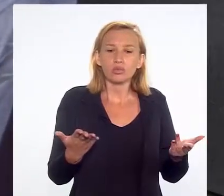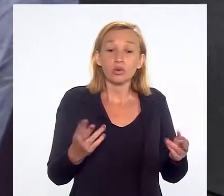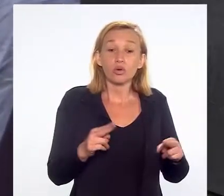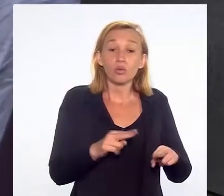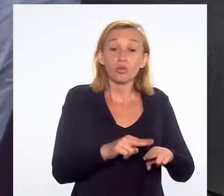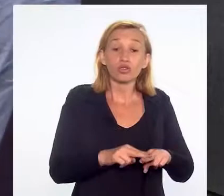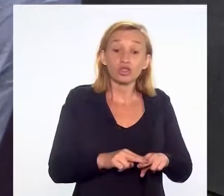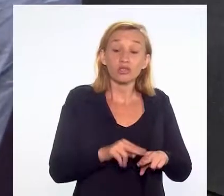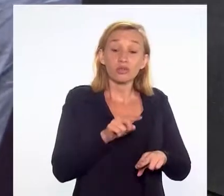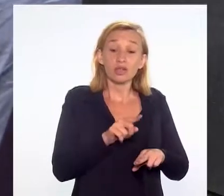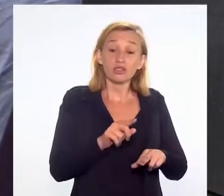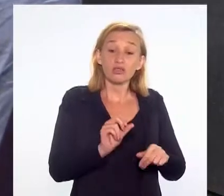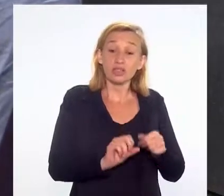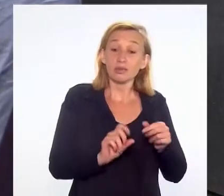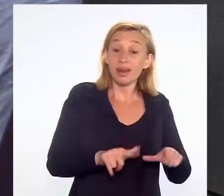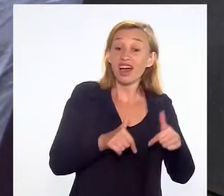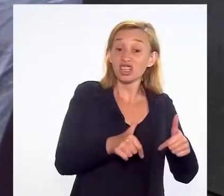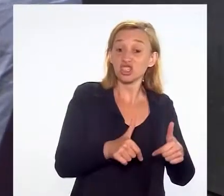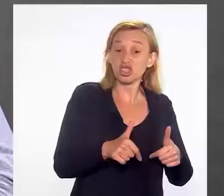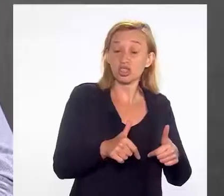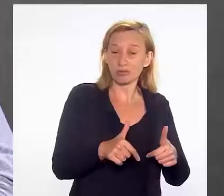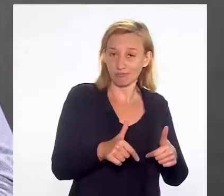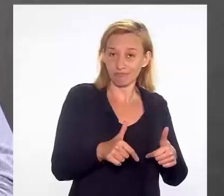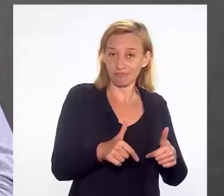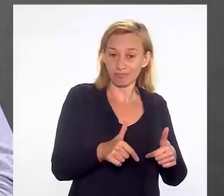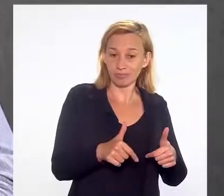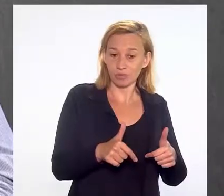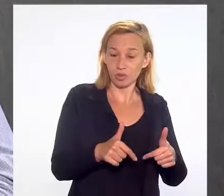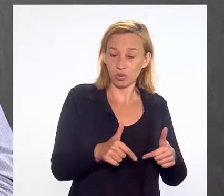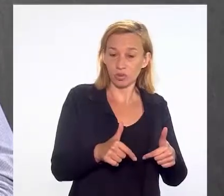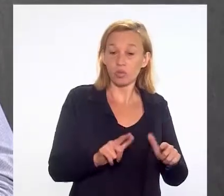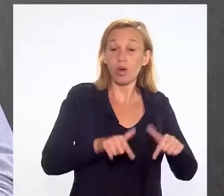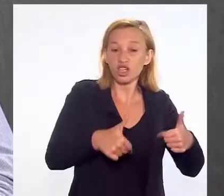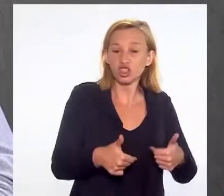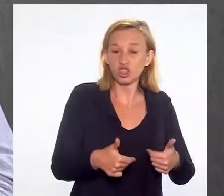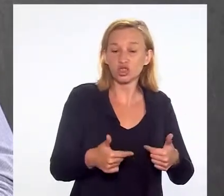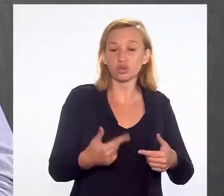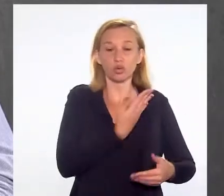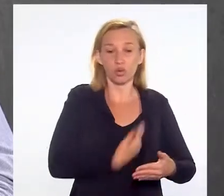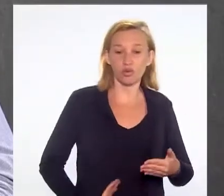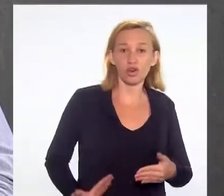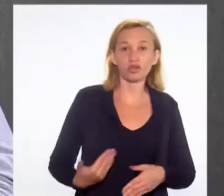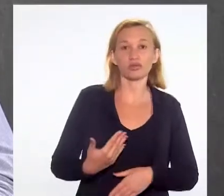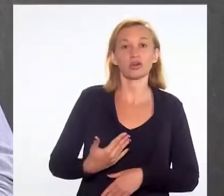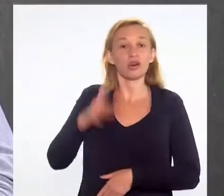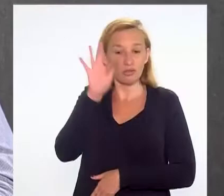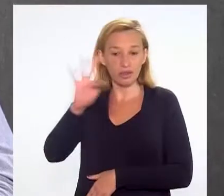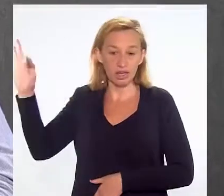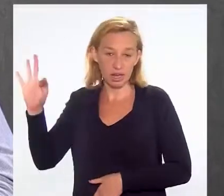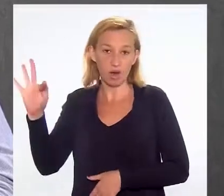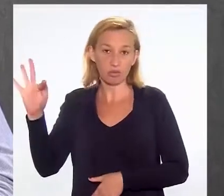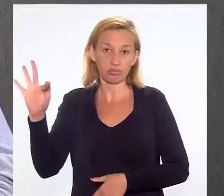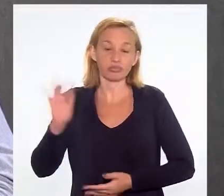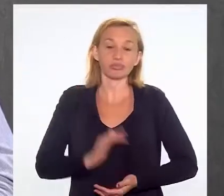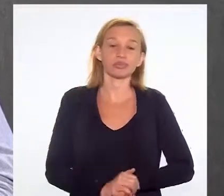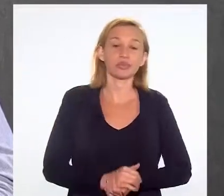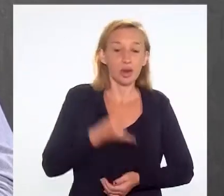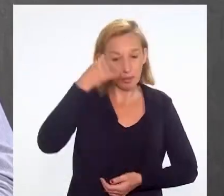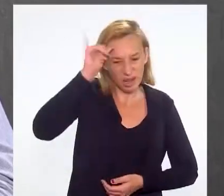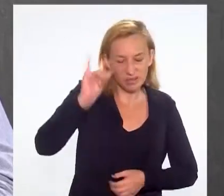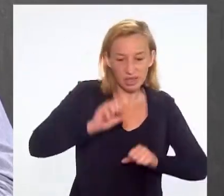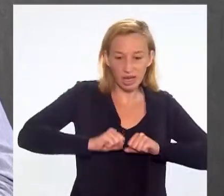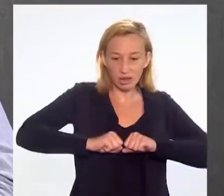vê o enfrentamento que o governo federal, as atitudes, né, que o governo federal, as medidas que o governo federal tem tomado para